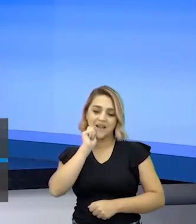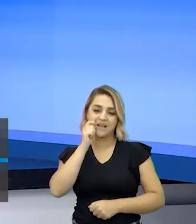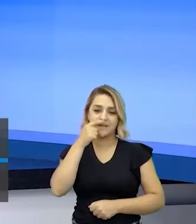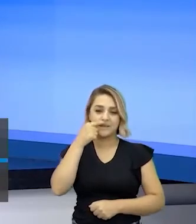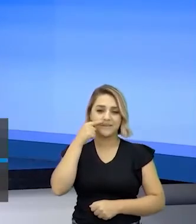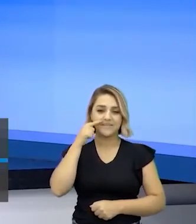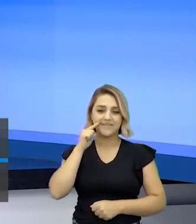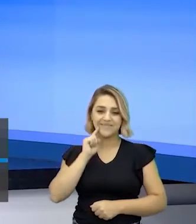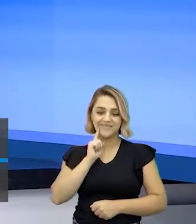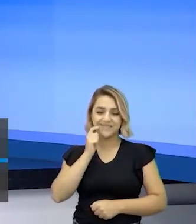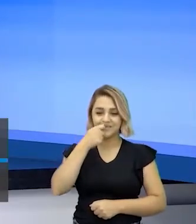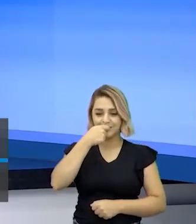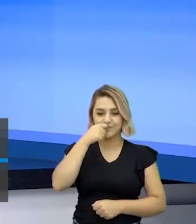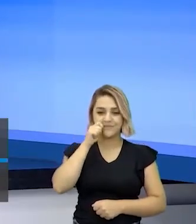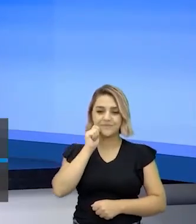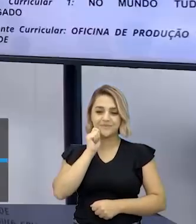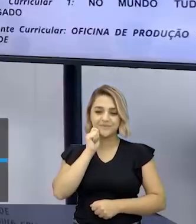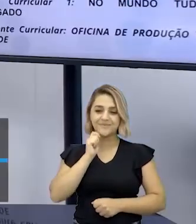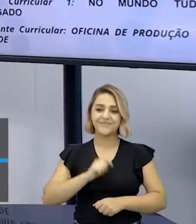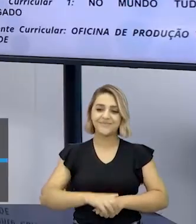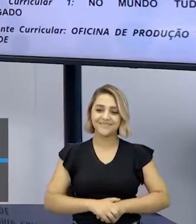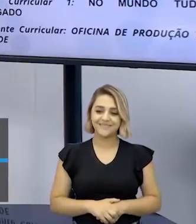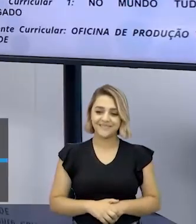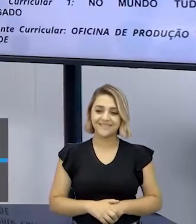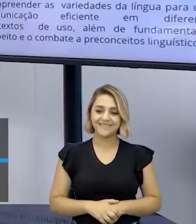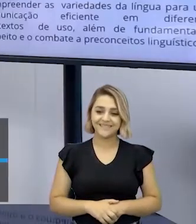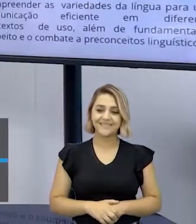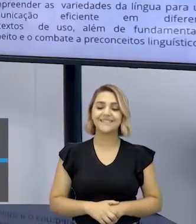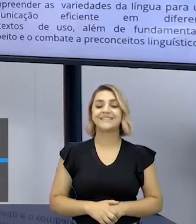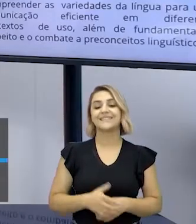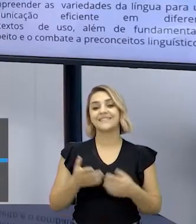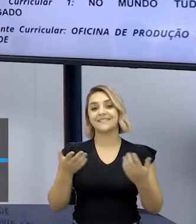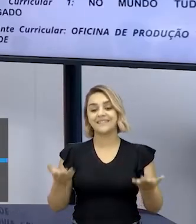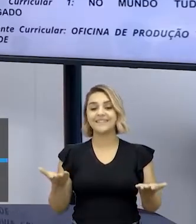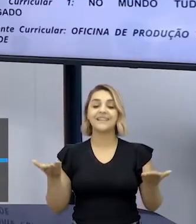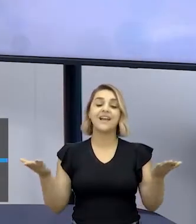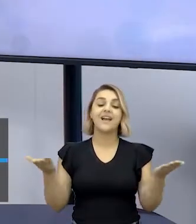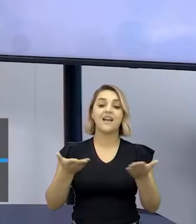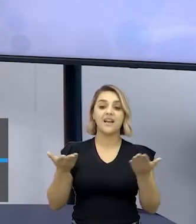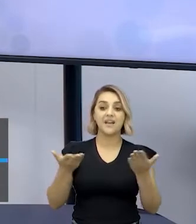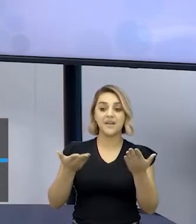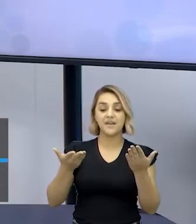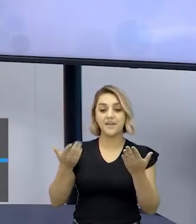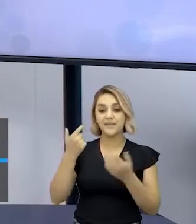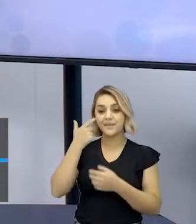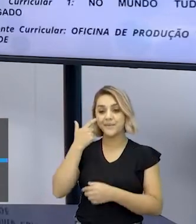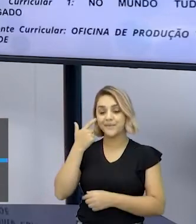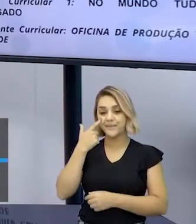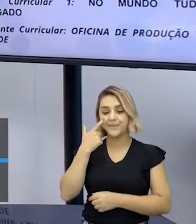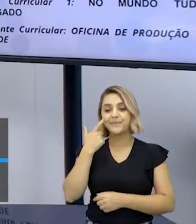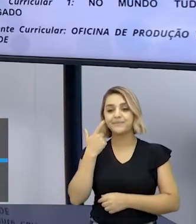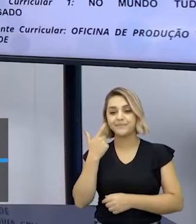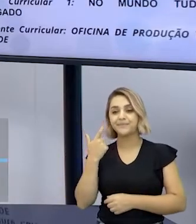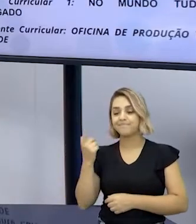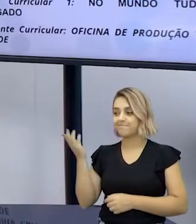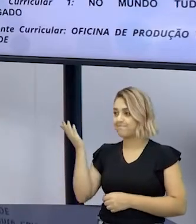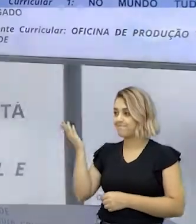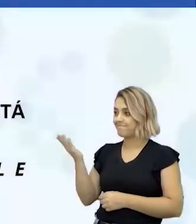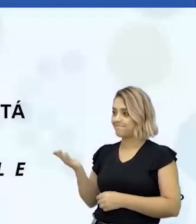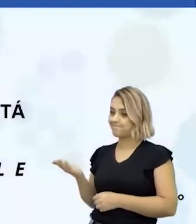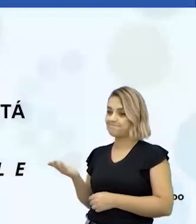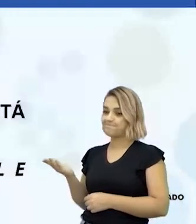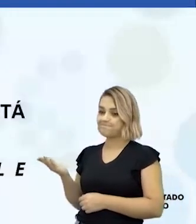uma marquinha. Isso. E aí na tela para vocês algumas informações aí que vocês já sabem,